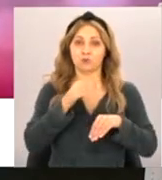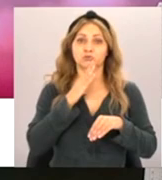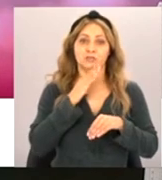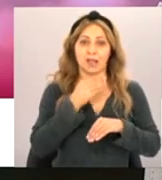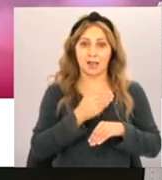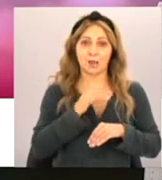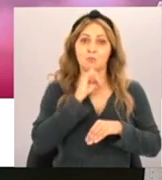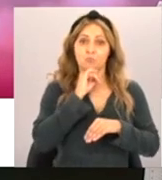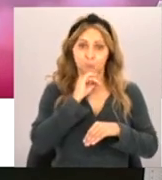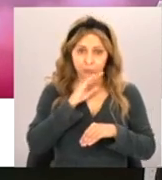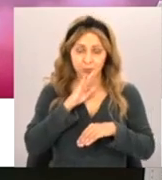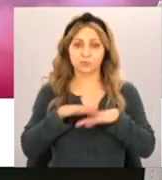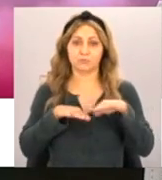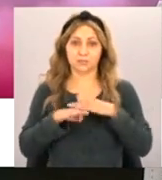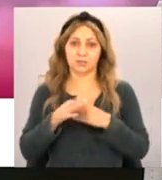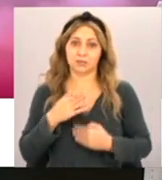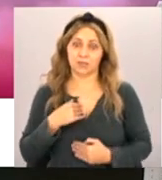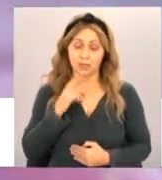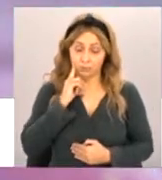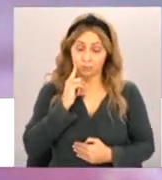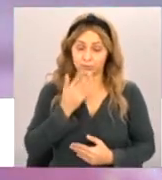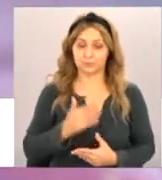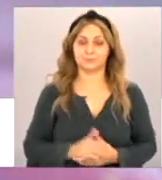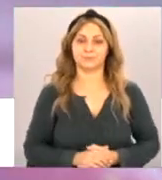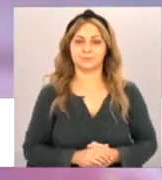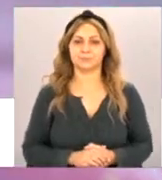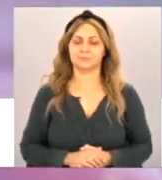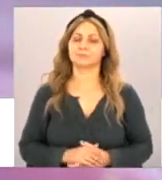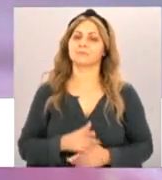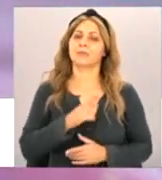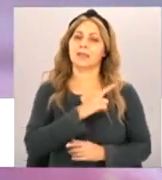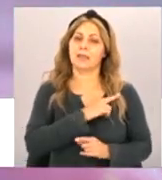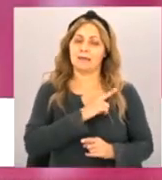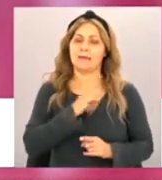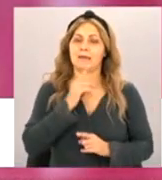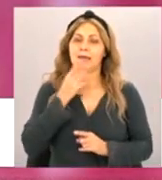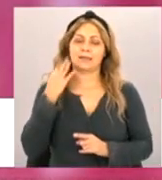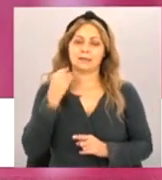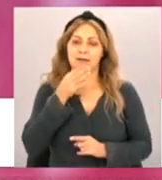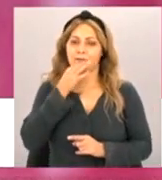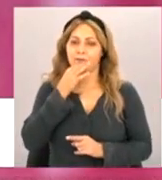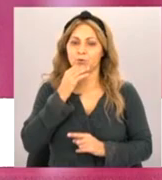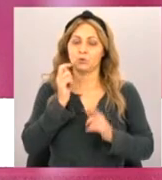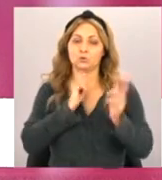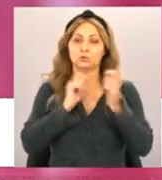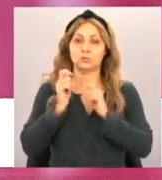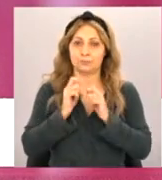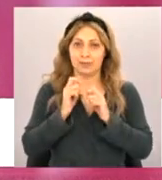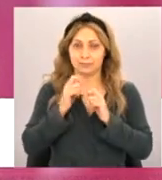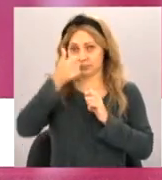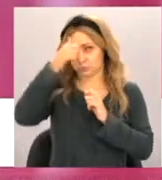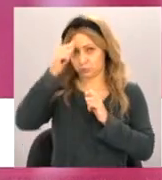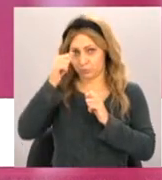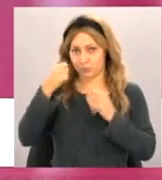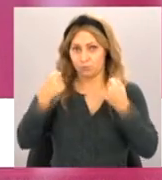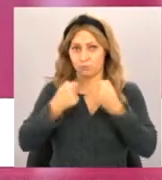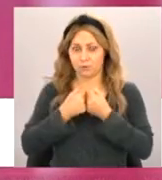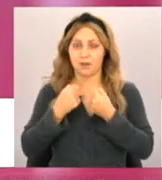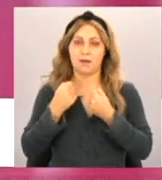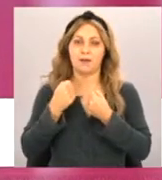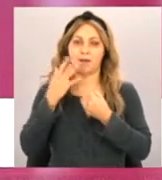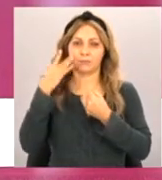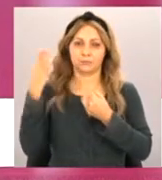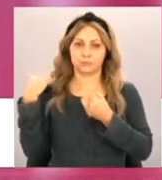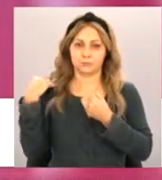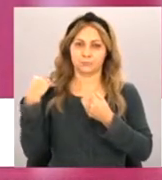em entrevista e do debate que teve já com António Costa esta este domingo em que o que